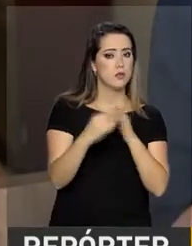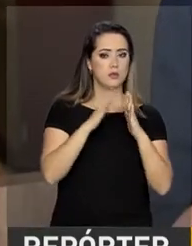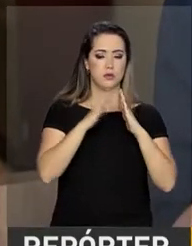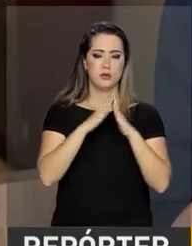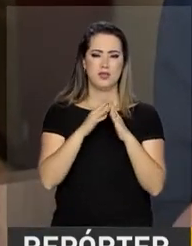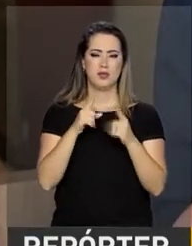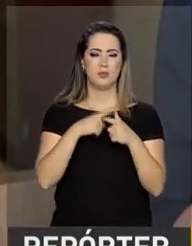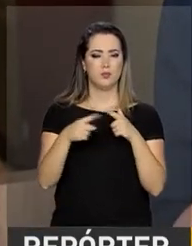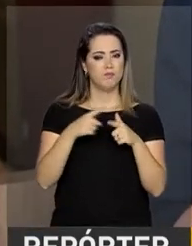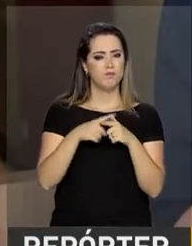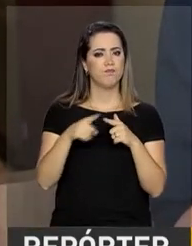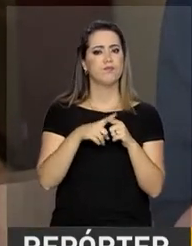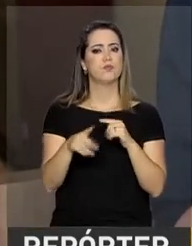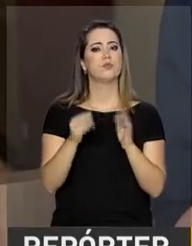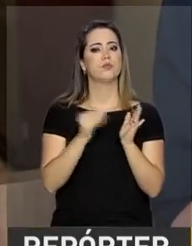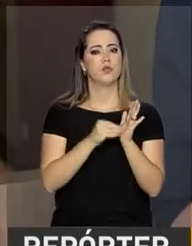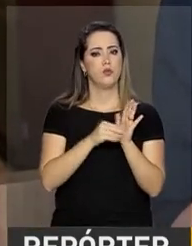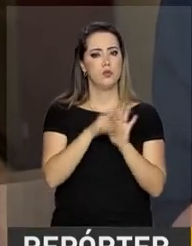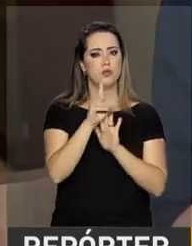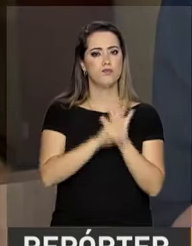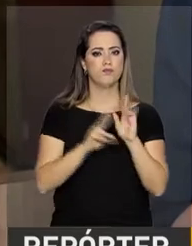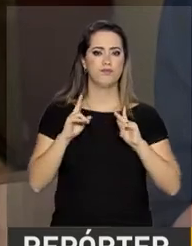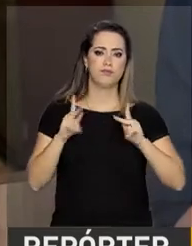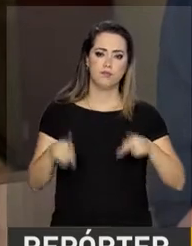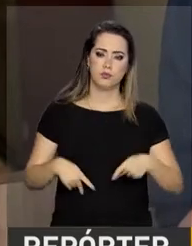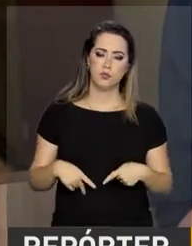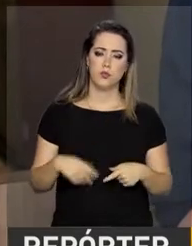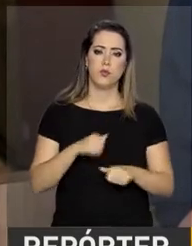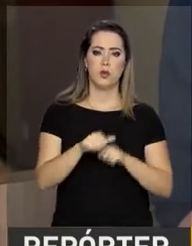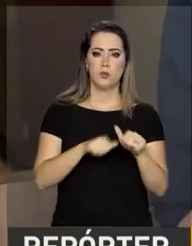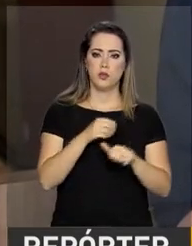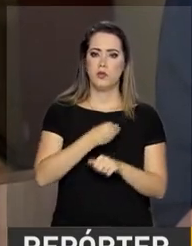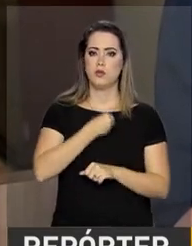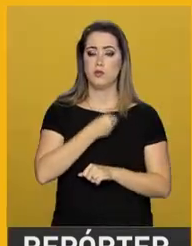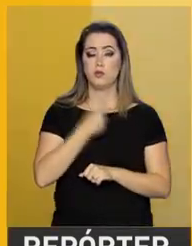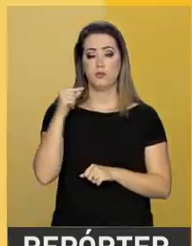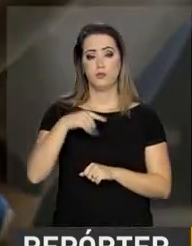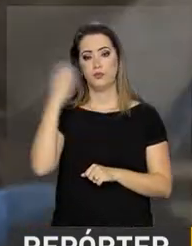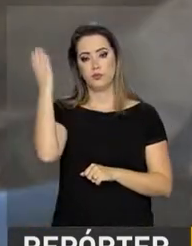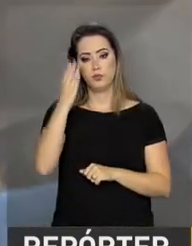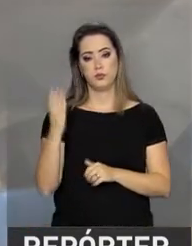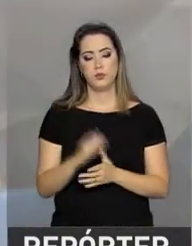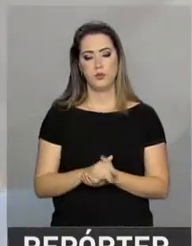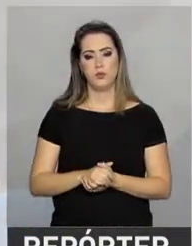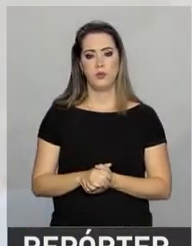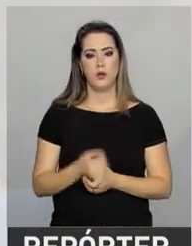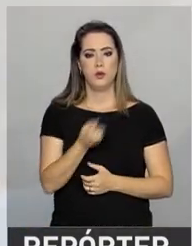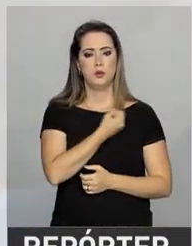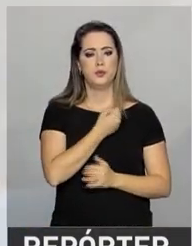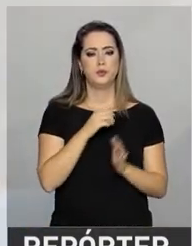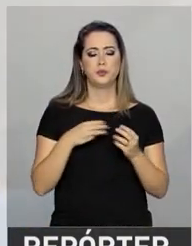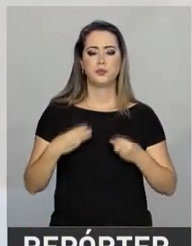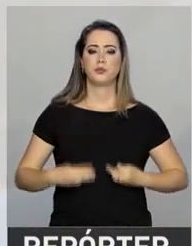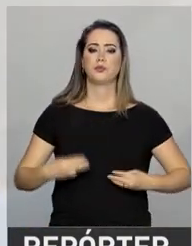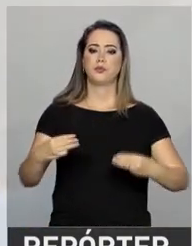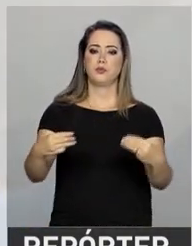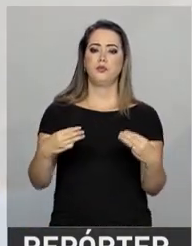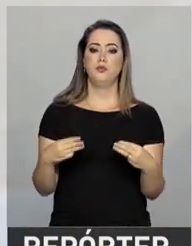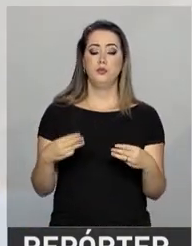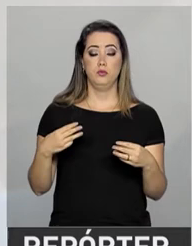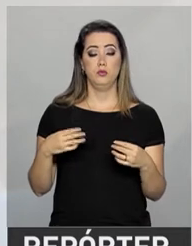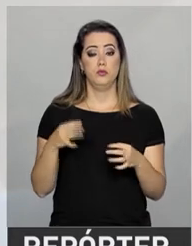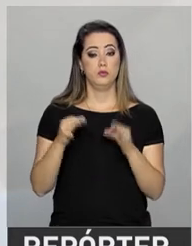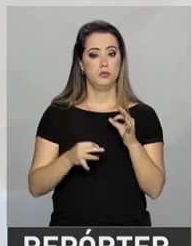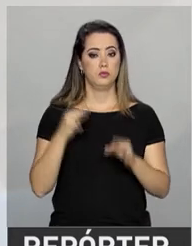outras violações de direitos humanos e começar uma vida nova no brasil segundo dados do ministério da justiça só em